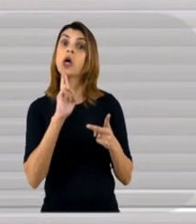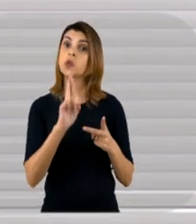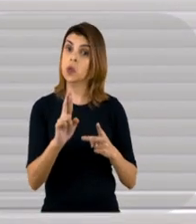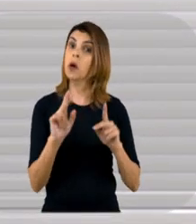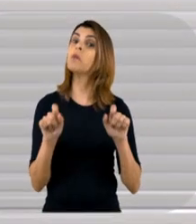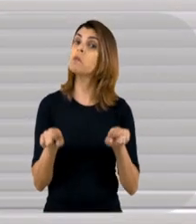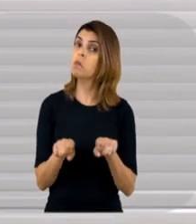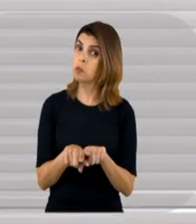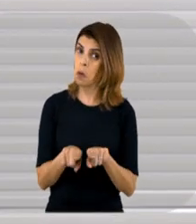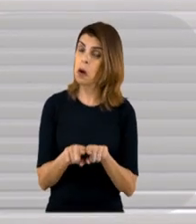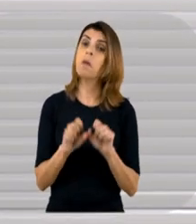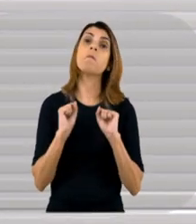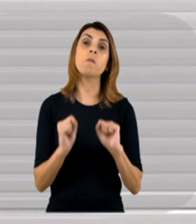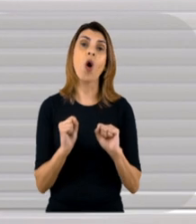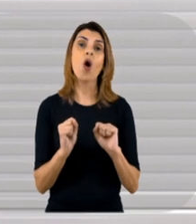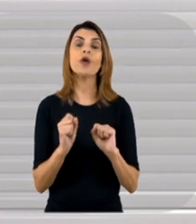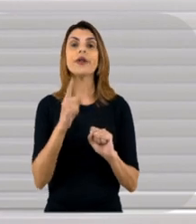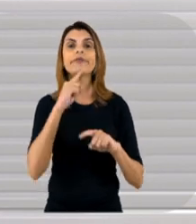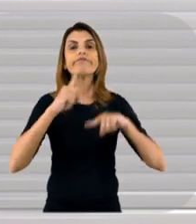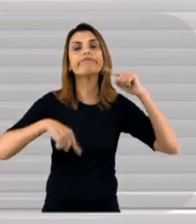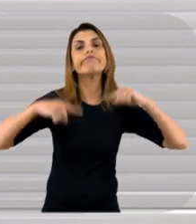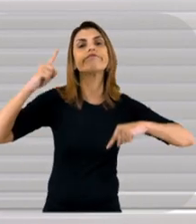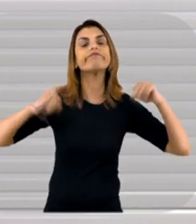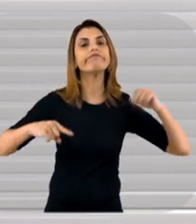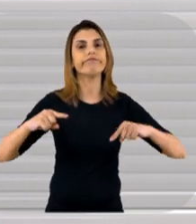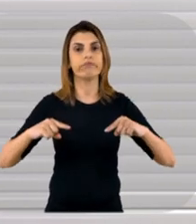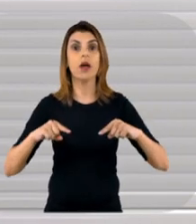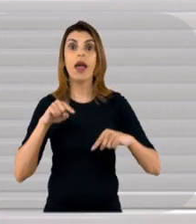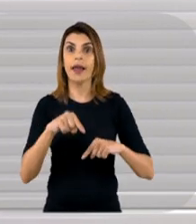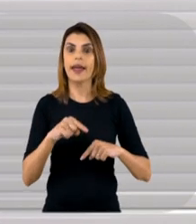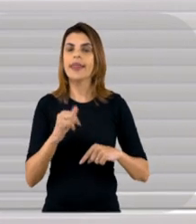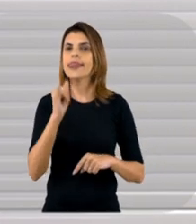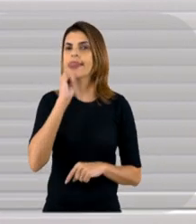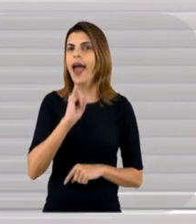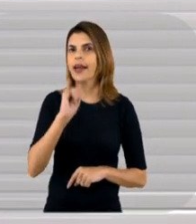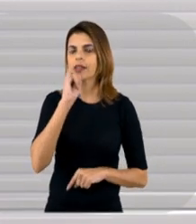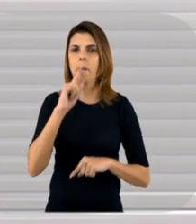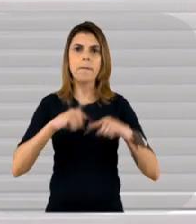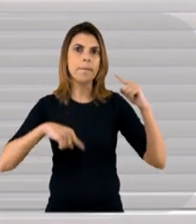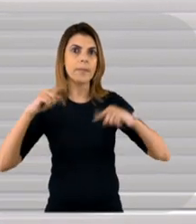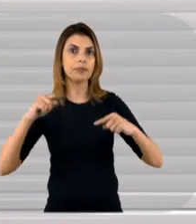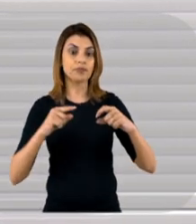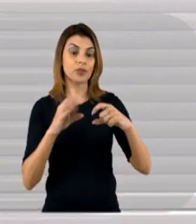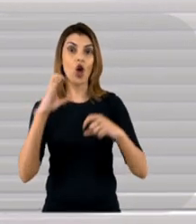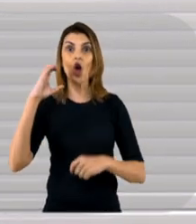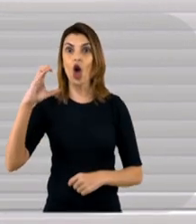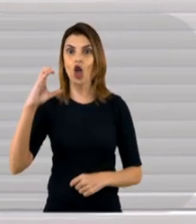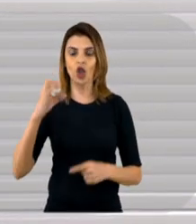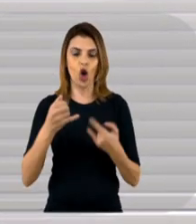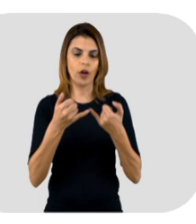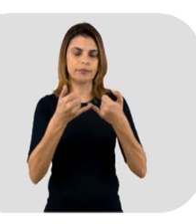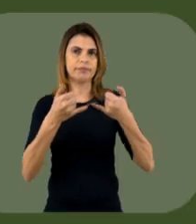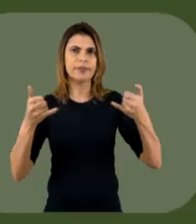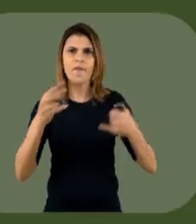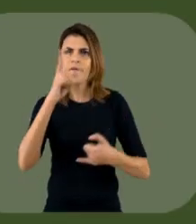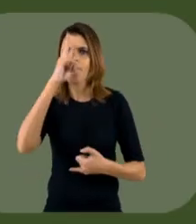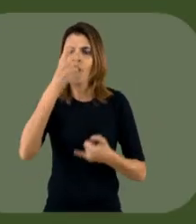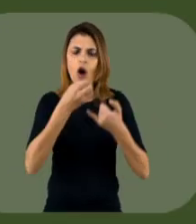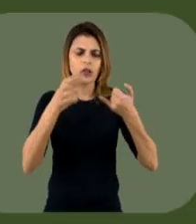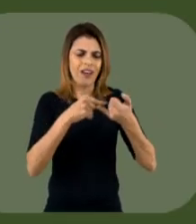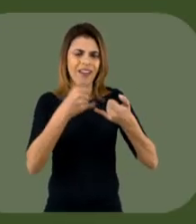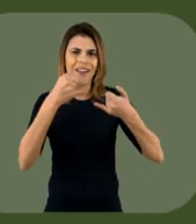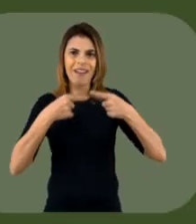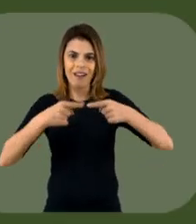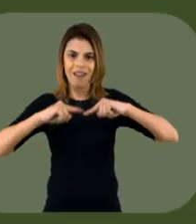possibilidade de resultado é a situação do teste indeterminado nessa condição a linha do controle ela fica muito